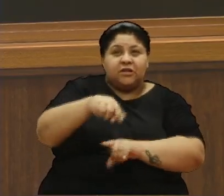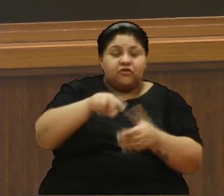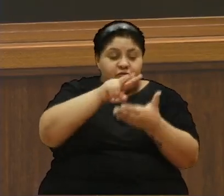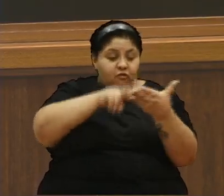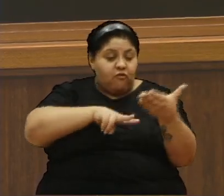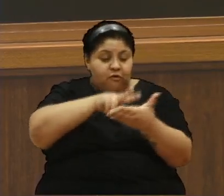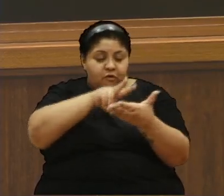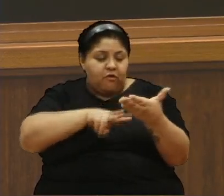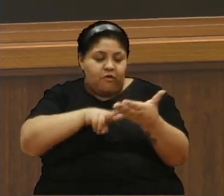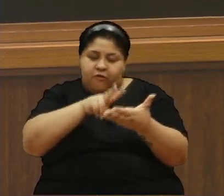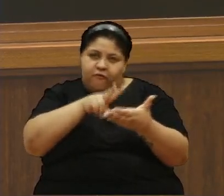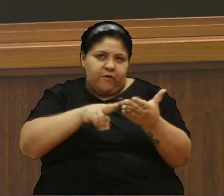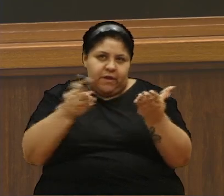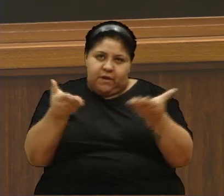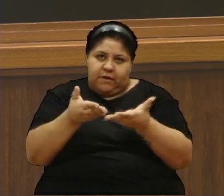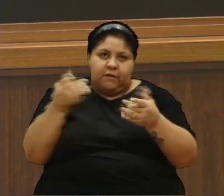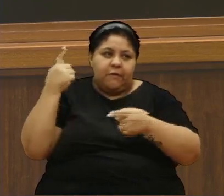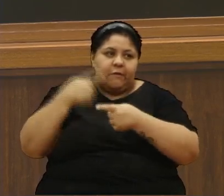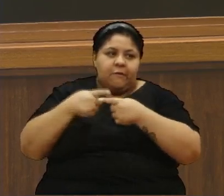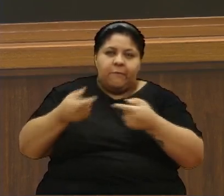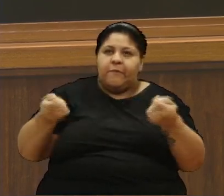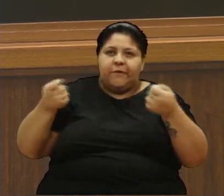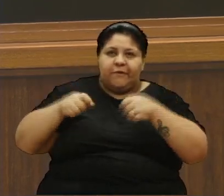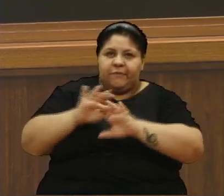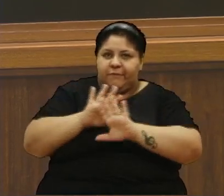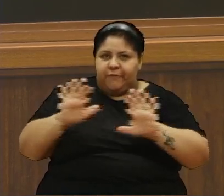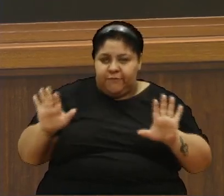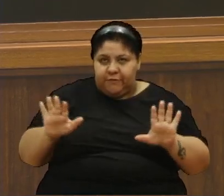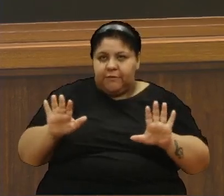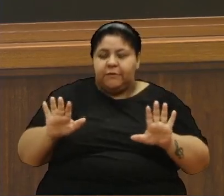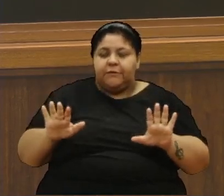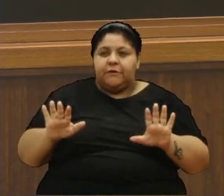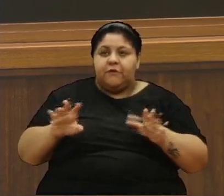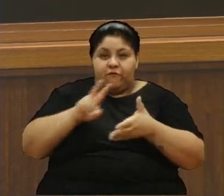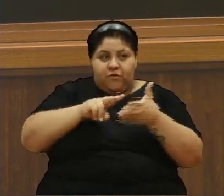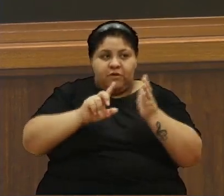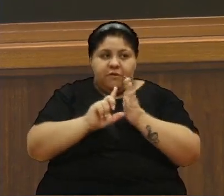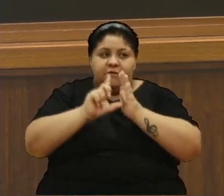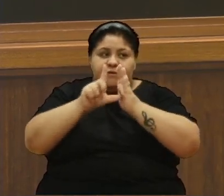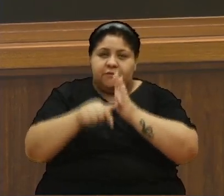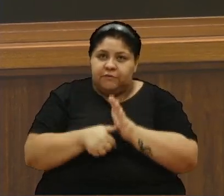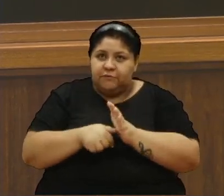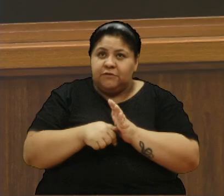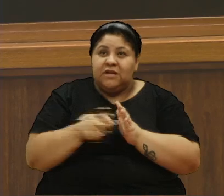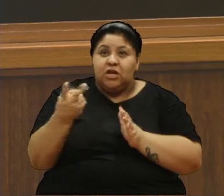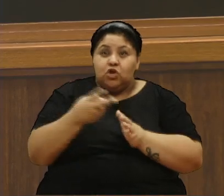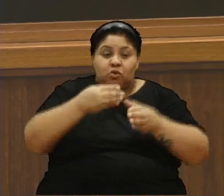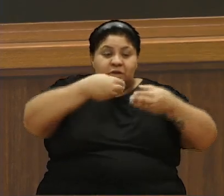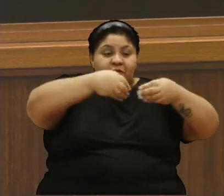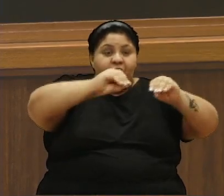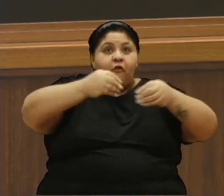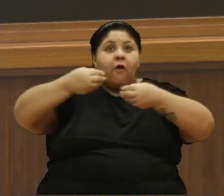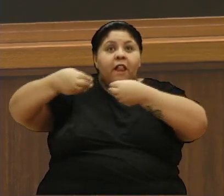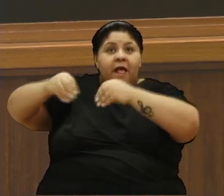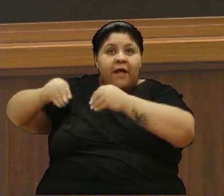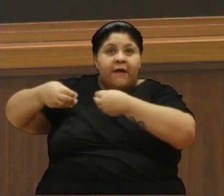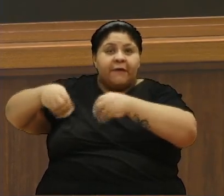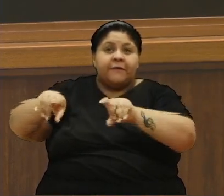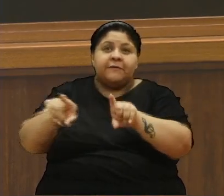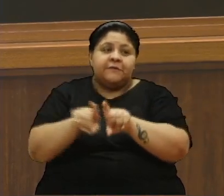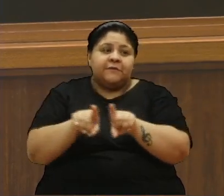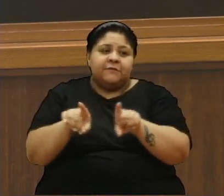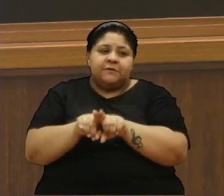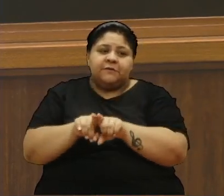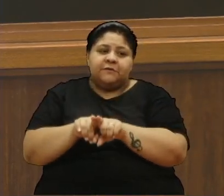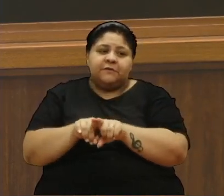olhar, eu não vou ler aqui, porque eu precisaria de um grande expediente para isso, são 2 folhas